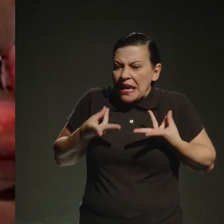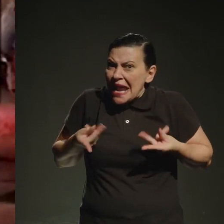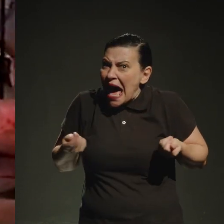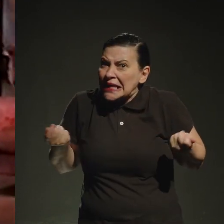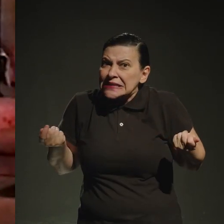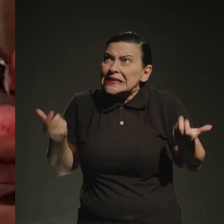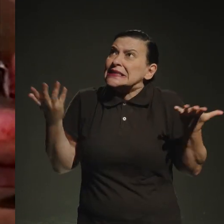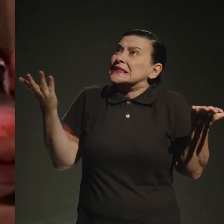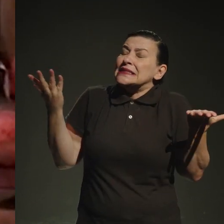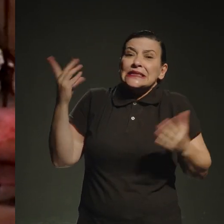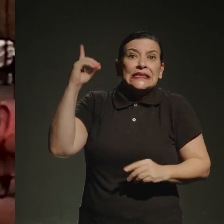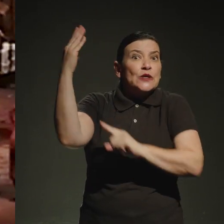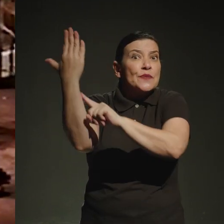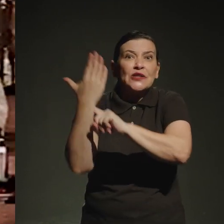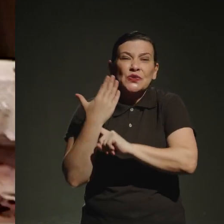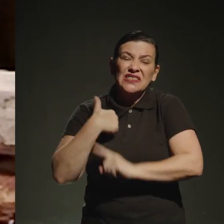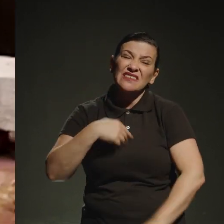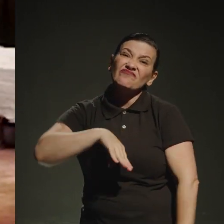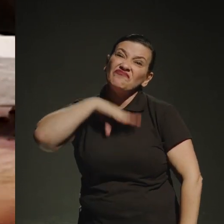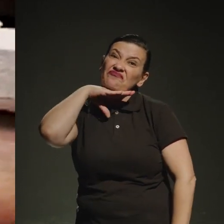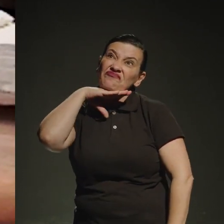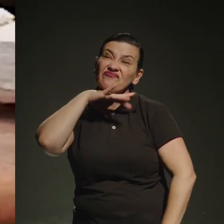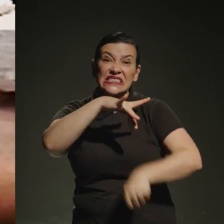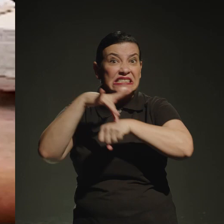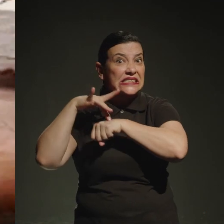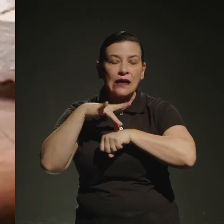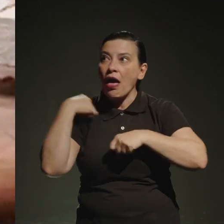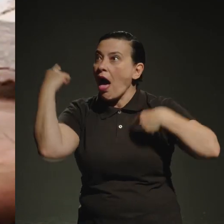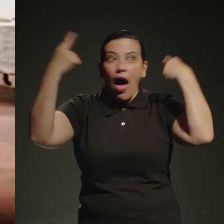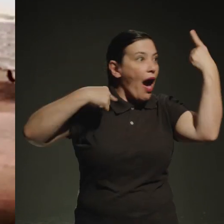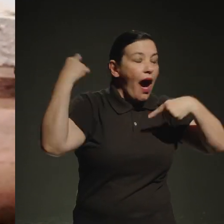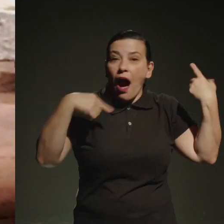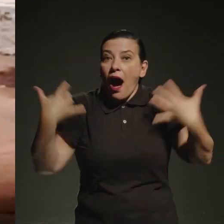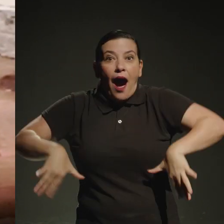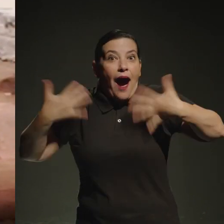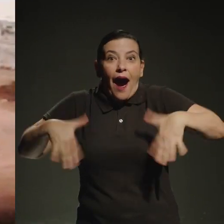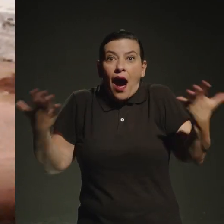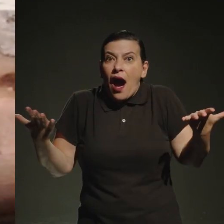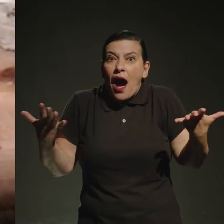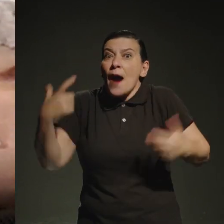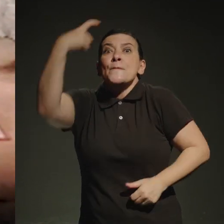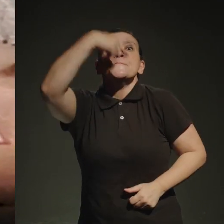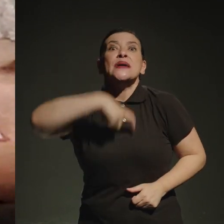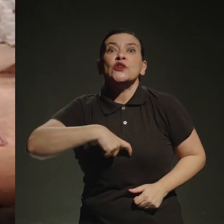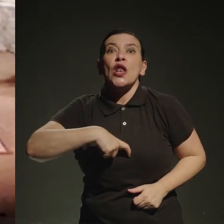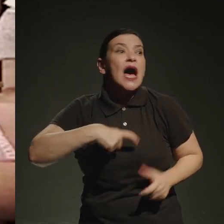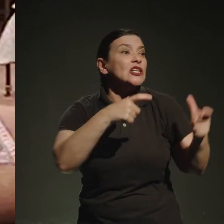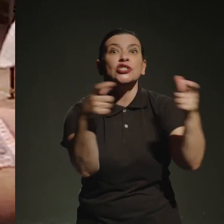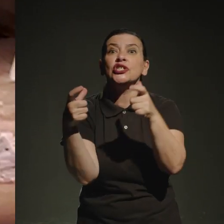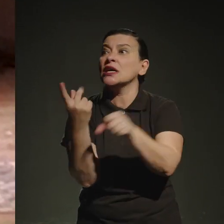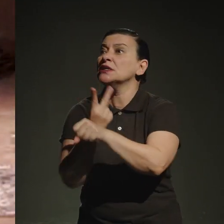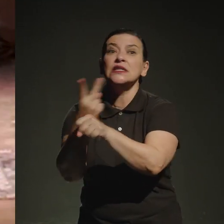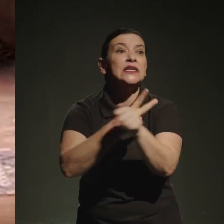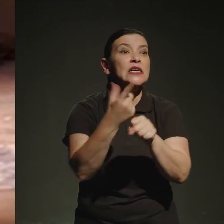é essencial para a minha sobrevivência. Eu não tenho sentido sem o personagem. Eu vou enlouquecer sem o personagem.